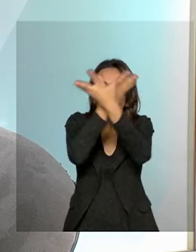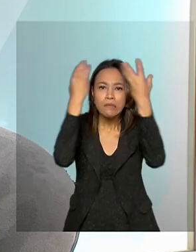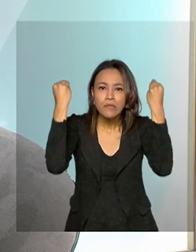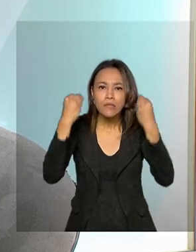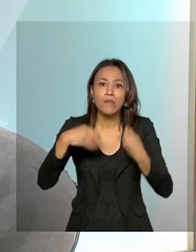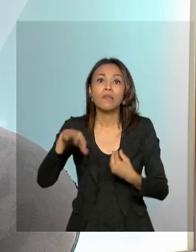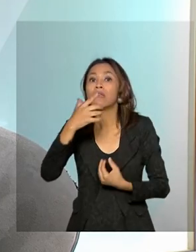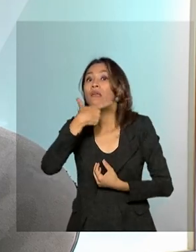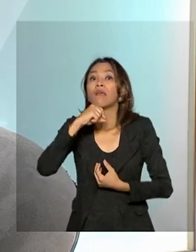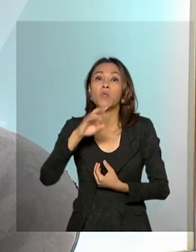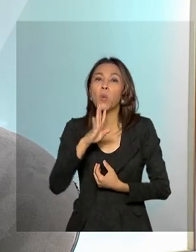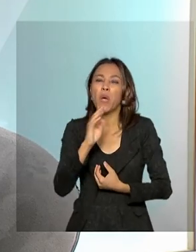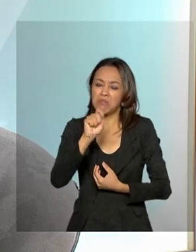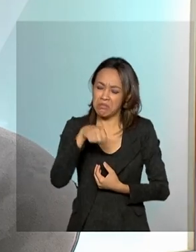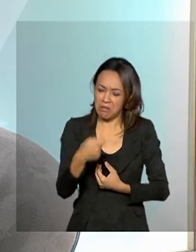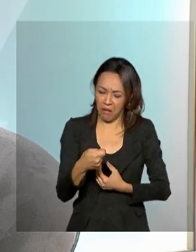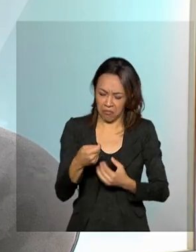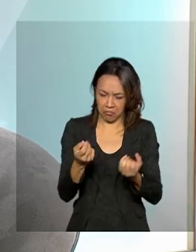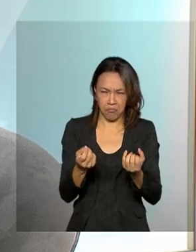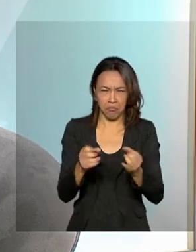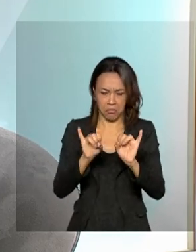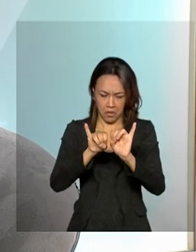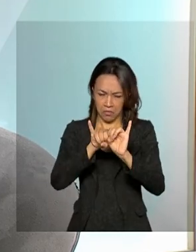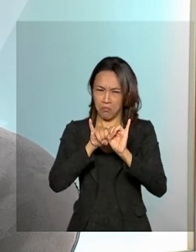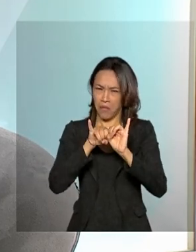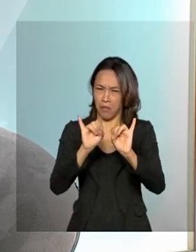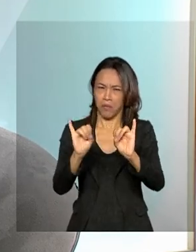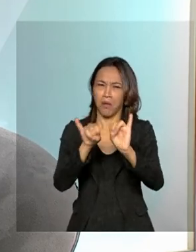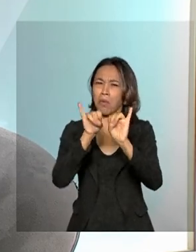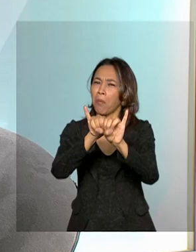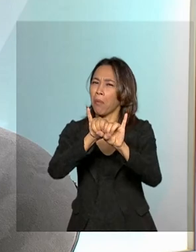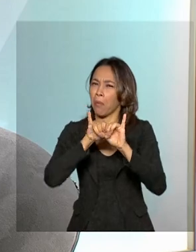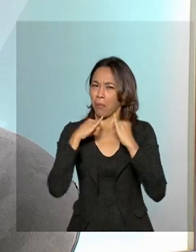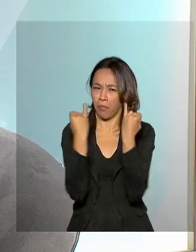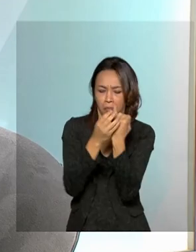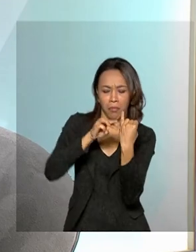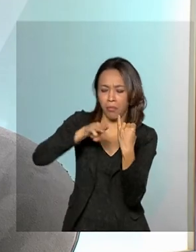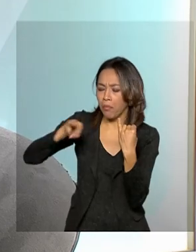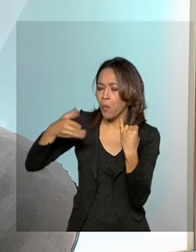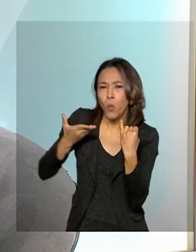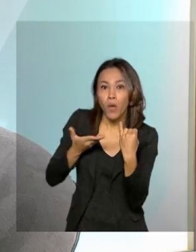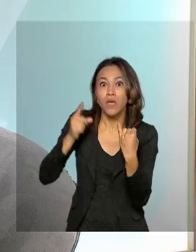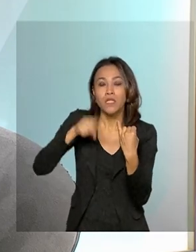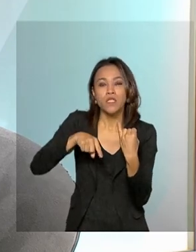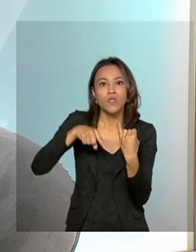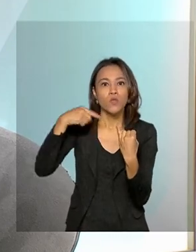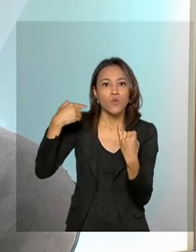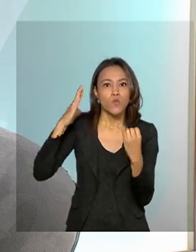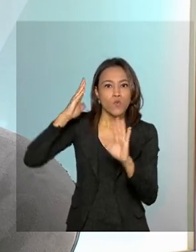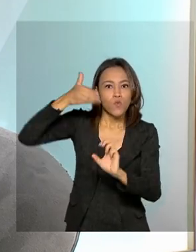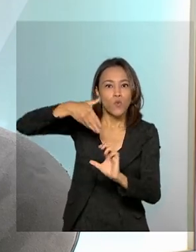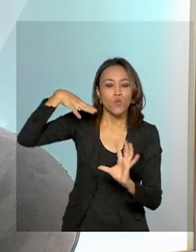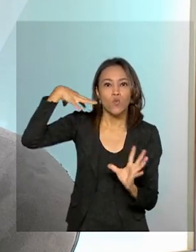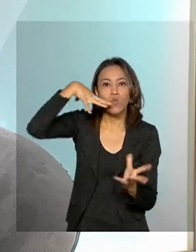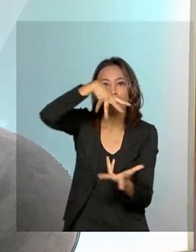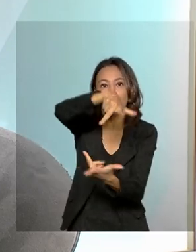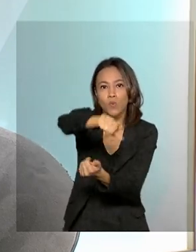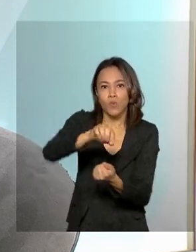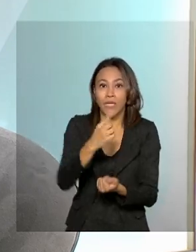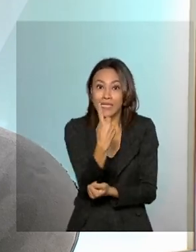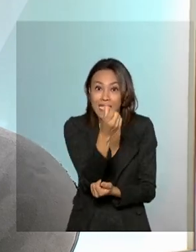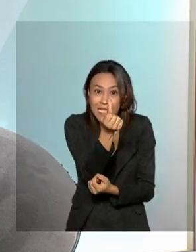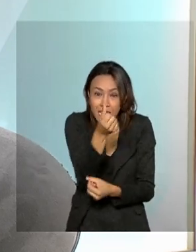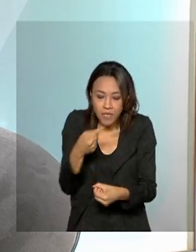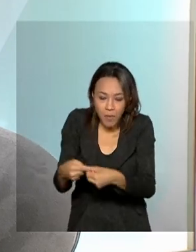que nem sabe o que é o Marajó. Marajó é o maior arquipélago fluvio marítimo do mundo, que tem 16